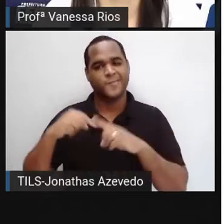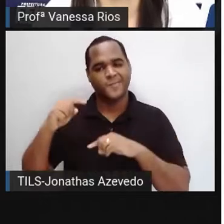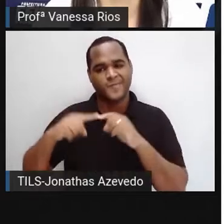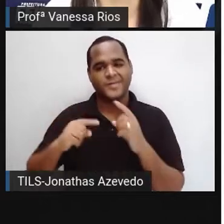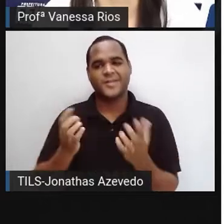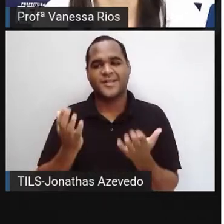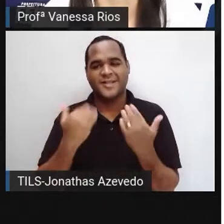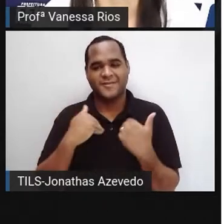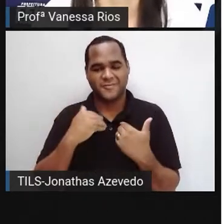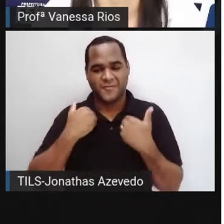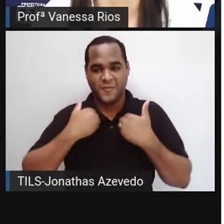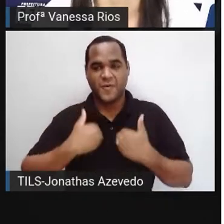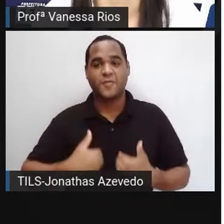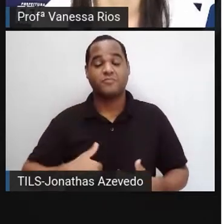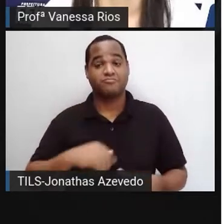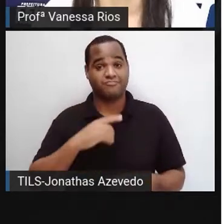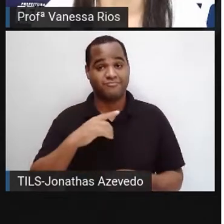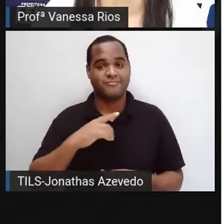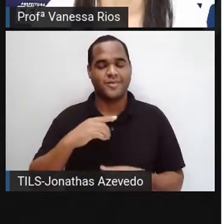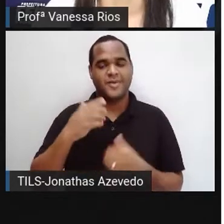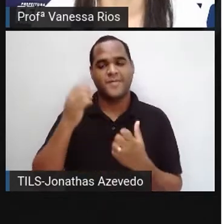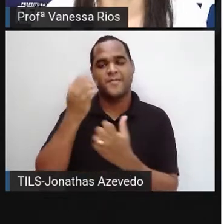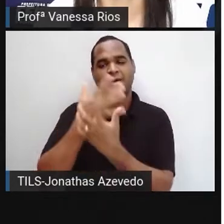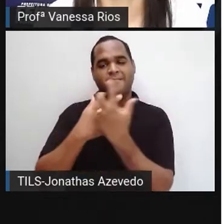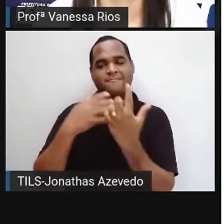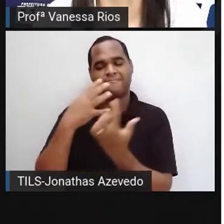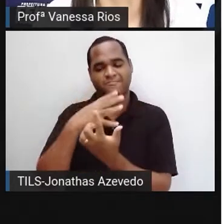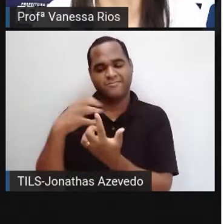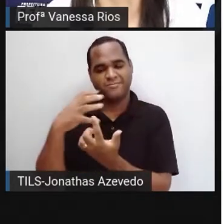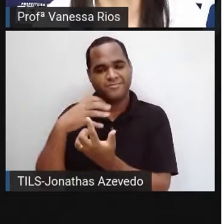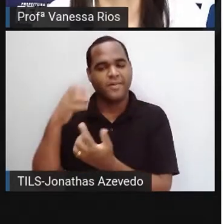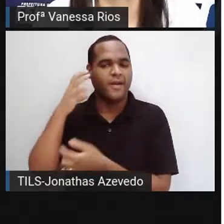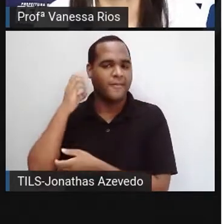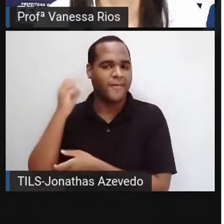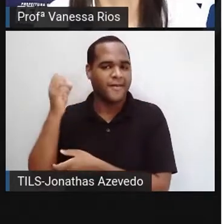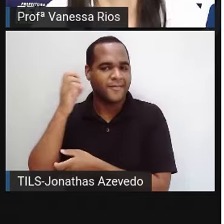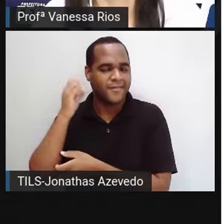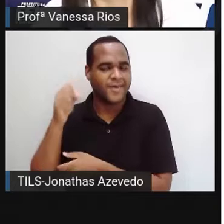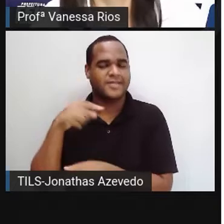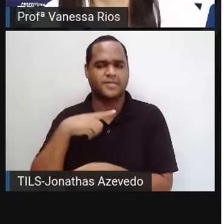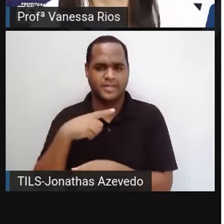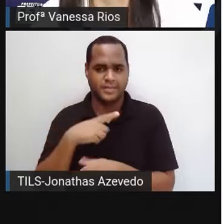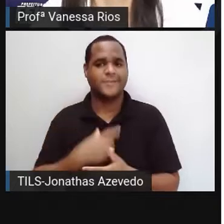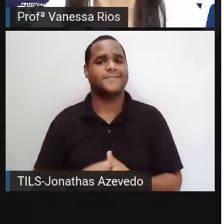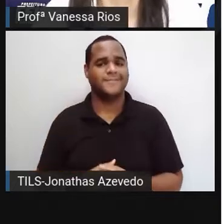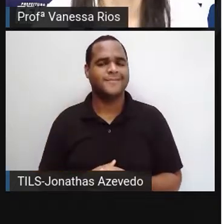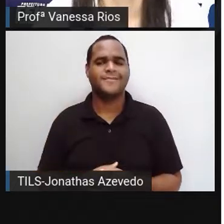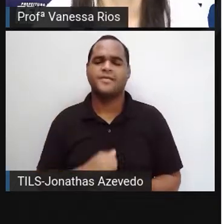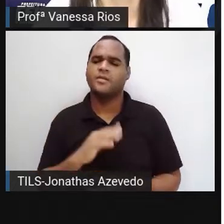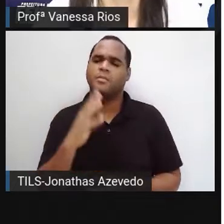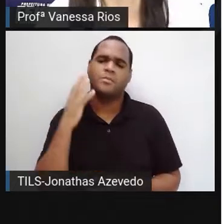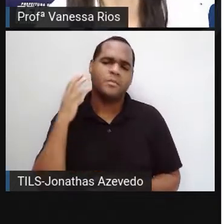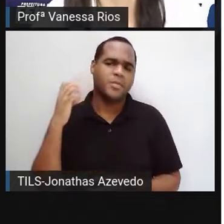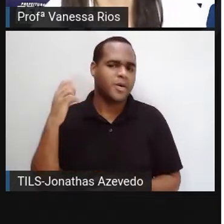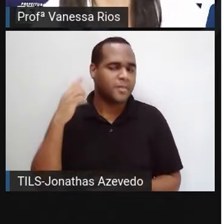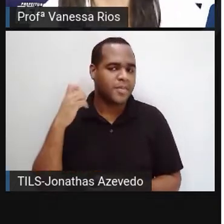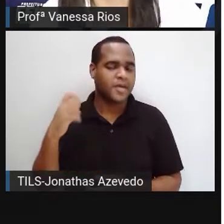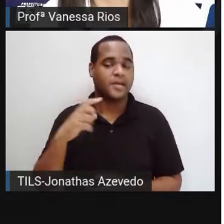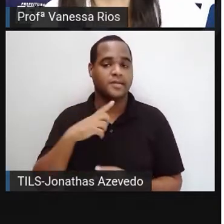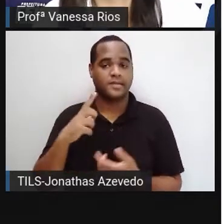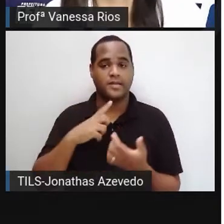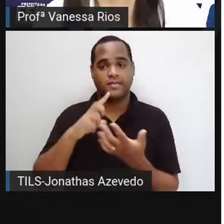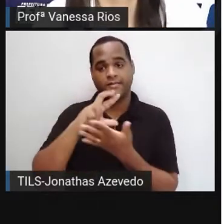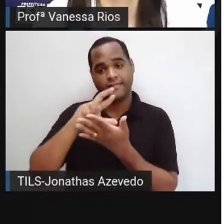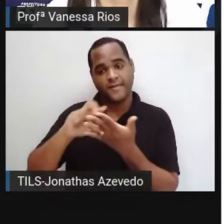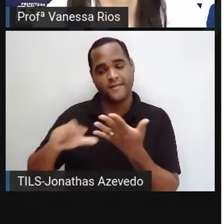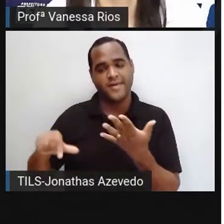para pensar nessa perspectiva, né? Em nosso corpo produzir som, e esse som ter aí, ó, todos os